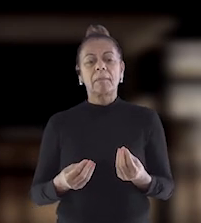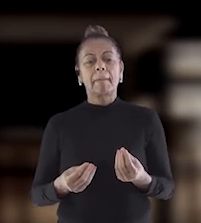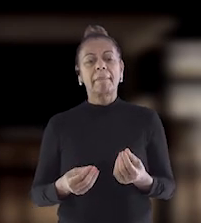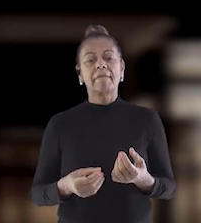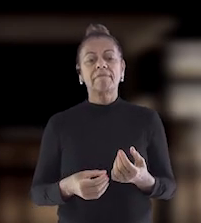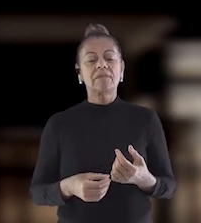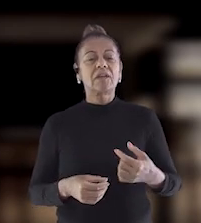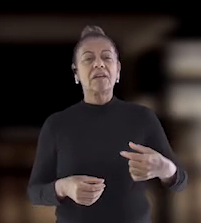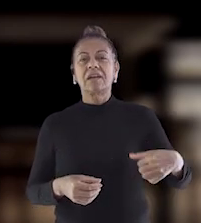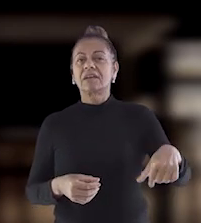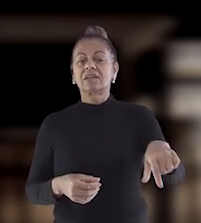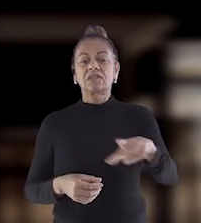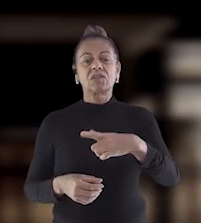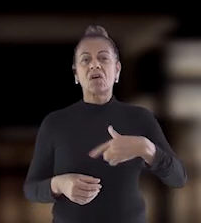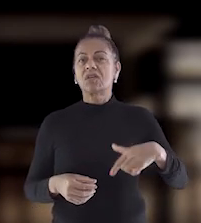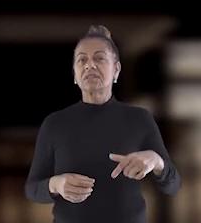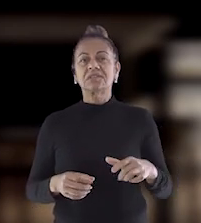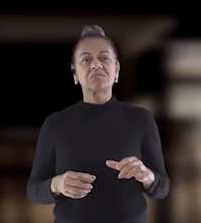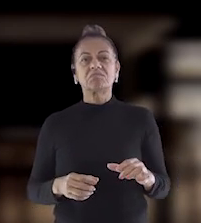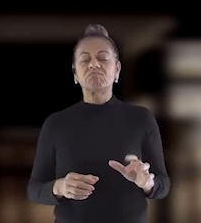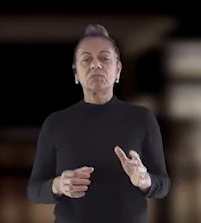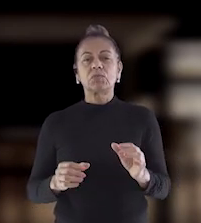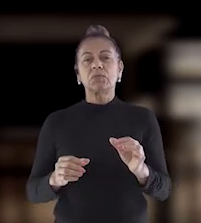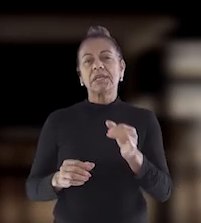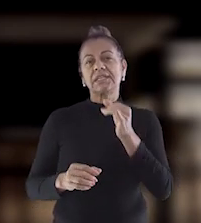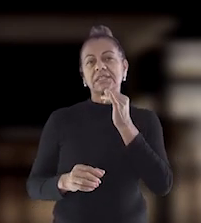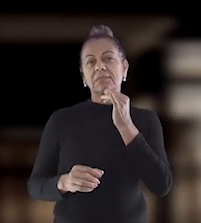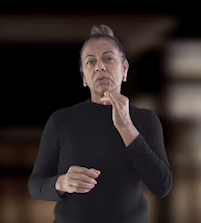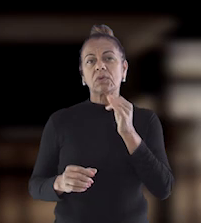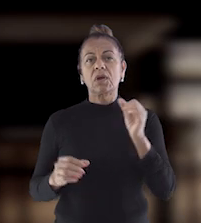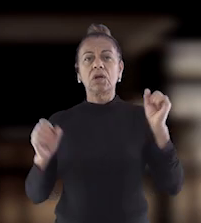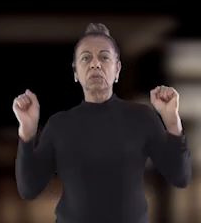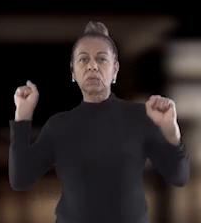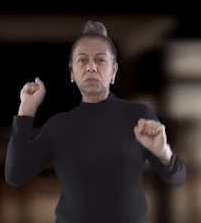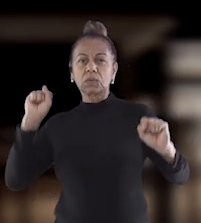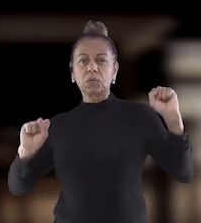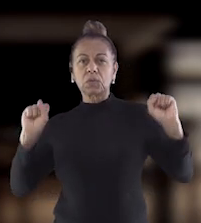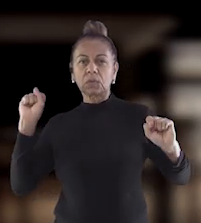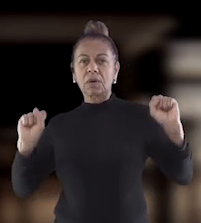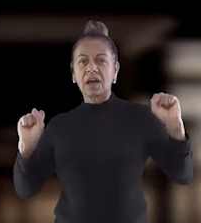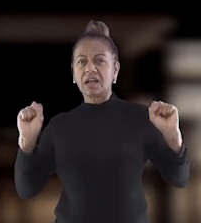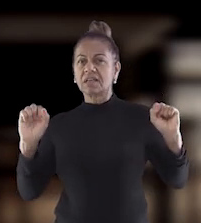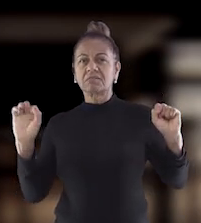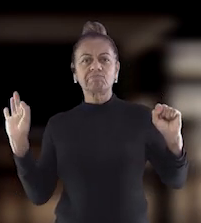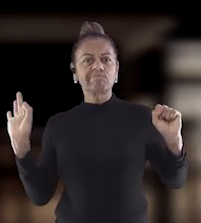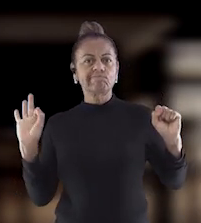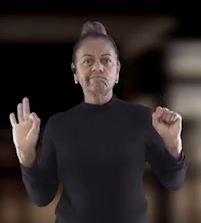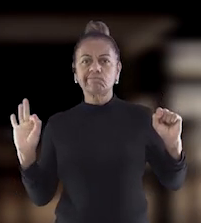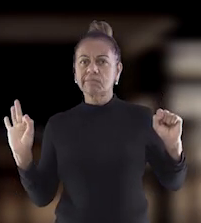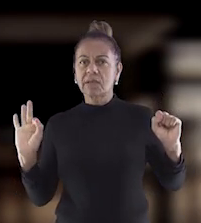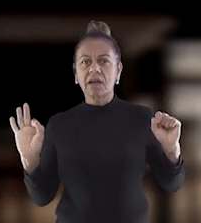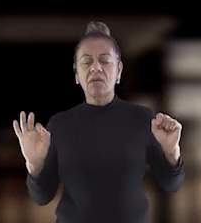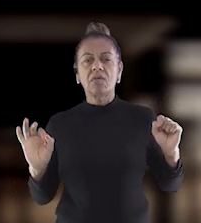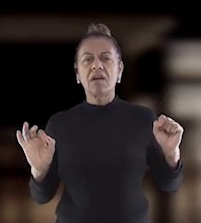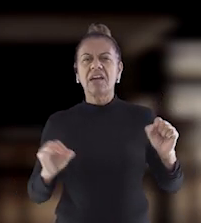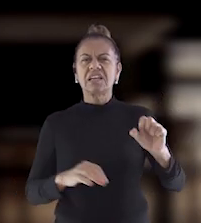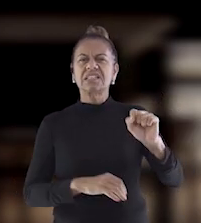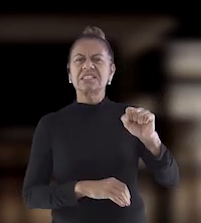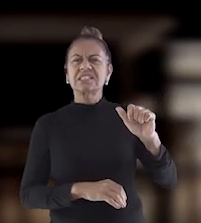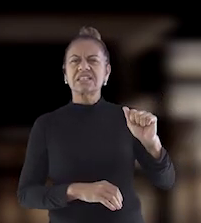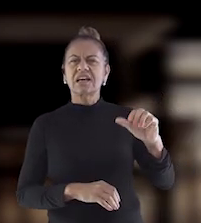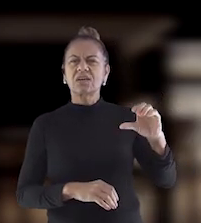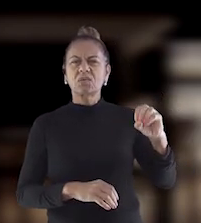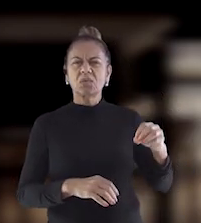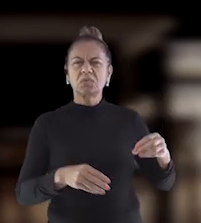Nós enxugávamos, eu não tenho vergonha de falar, era saco que nós enxugávamos. Minha mãe ganhava